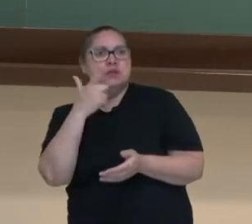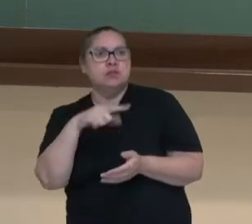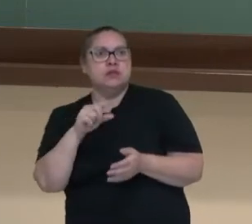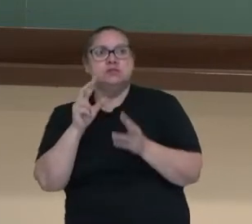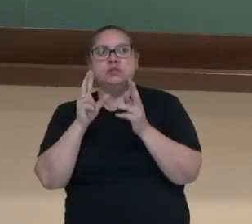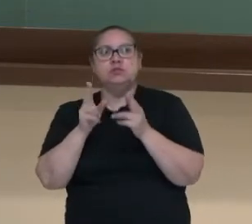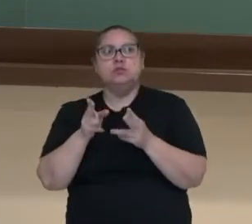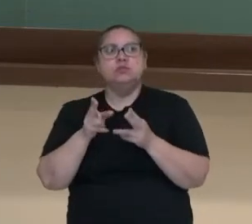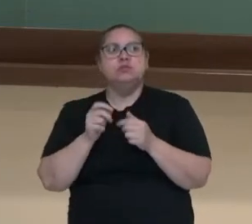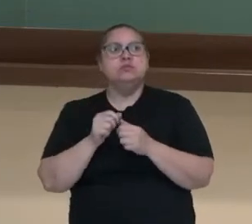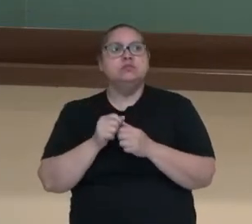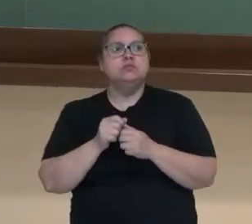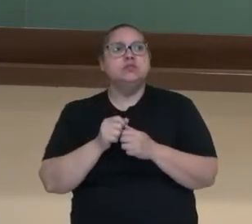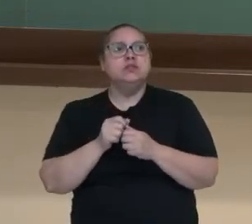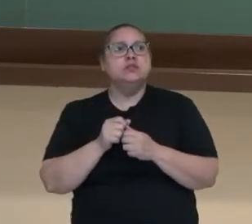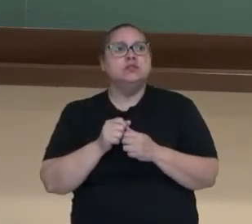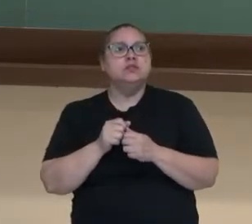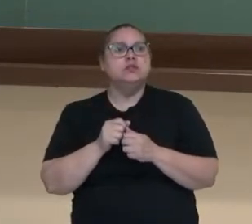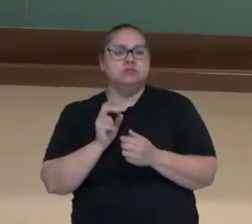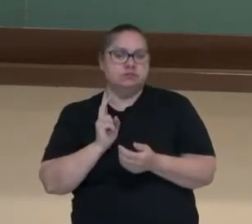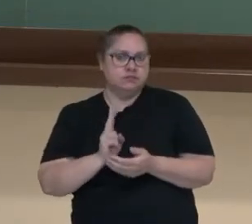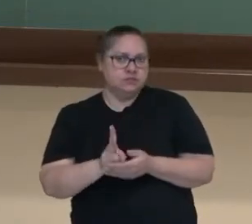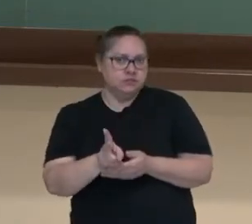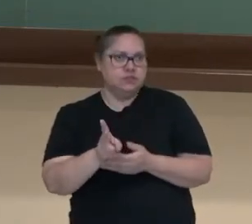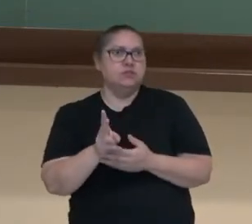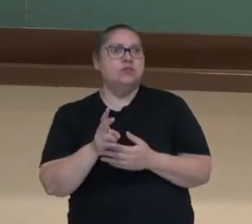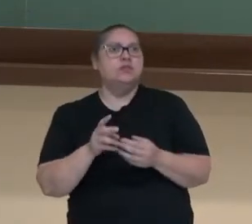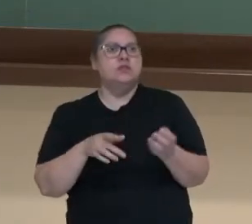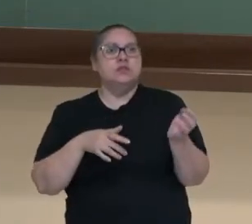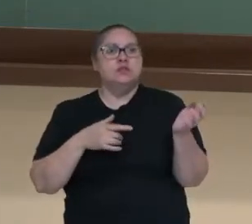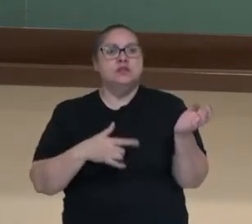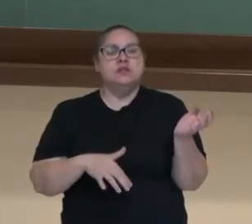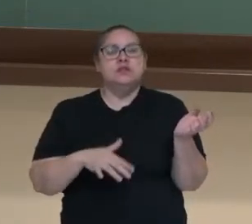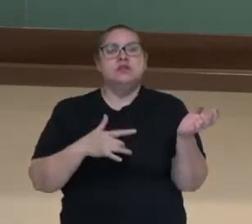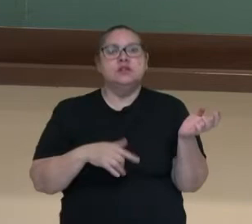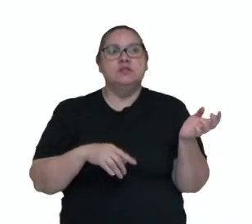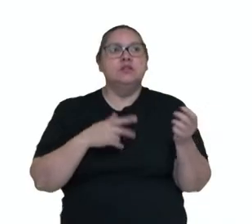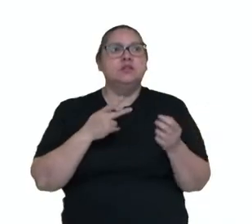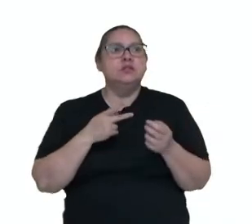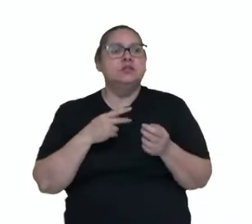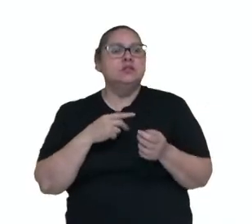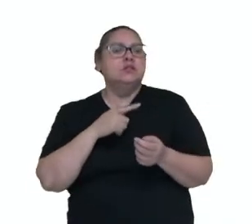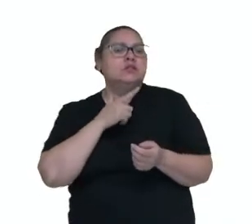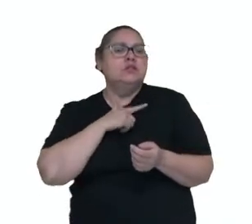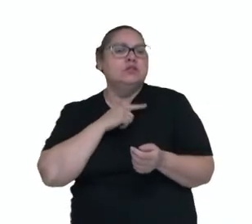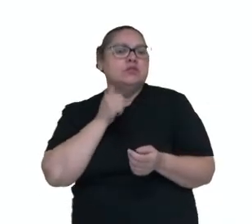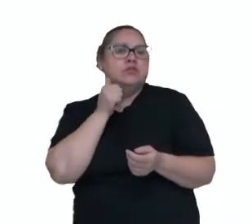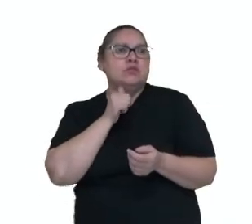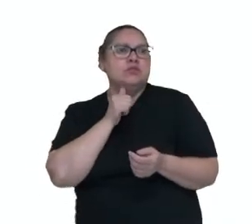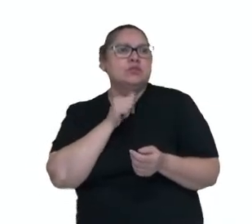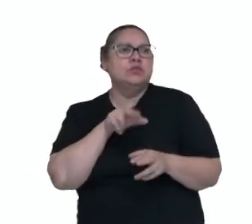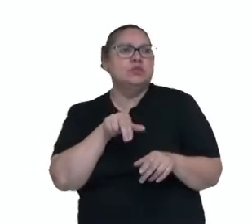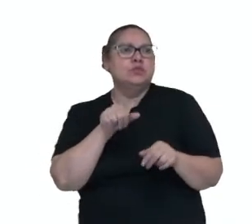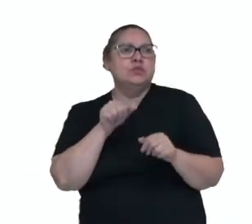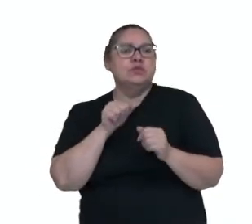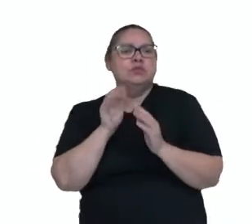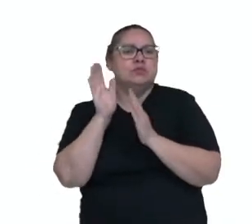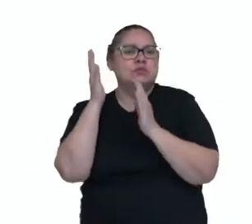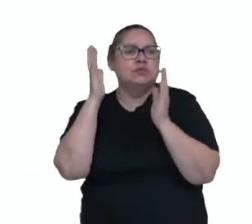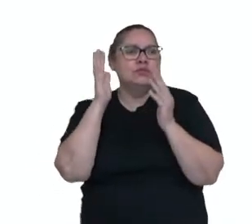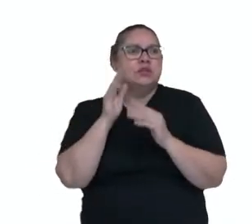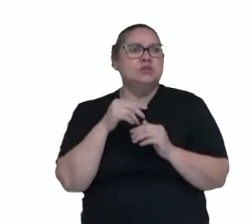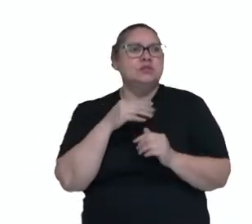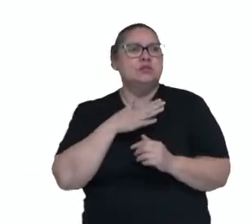de apontar. Segue o texto de João Garcia, né? Dona feia, nunca vos eu louvei em